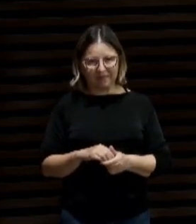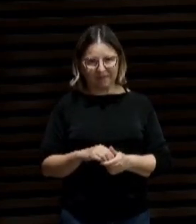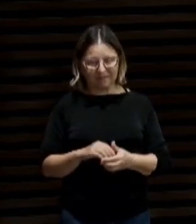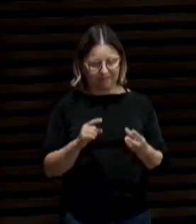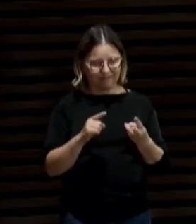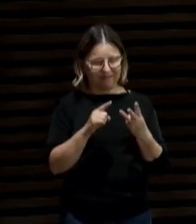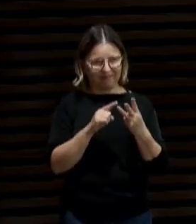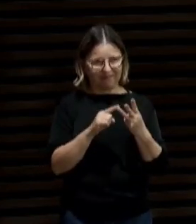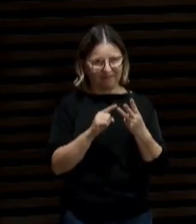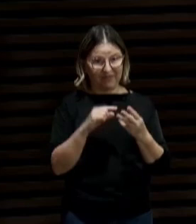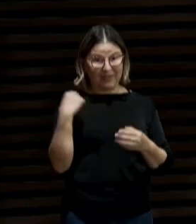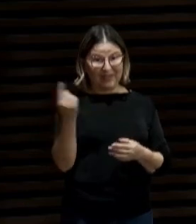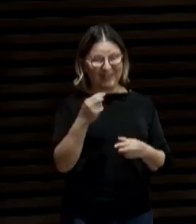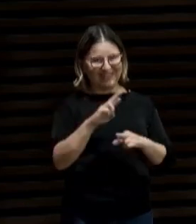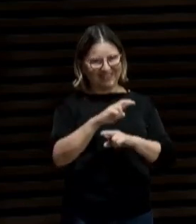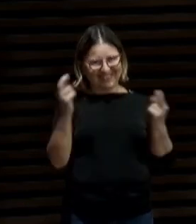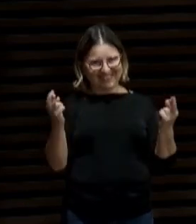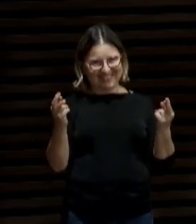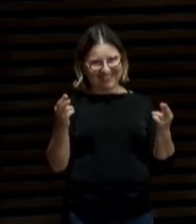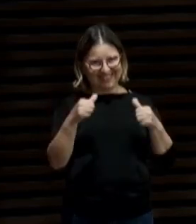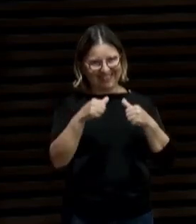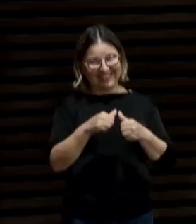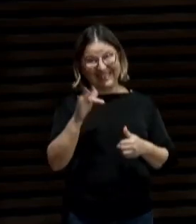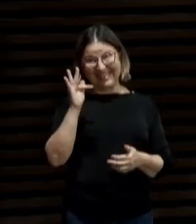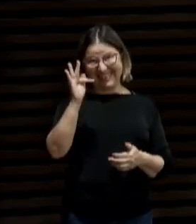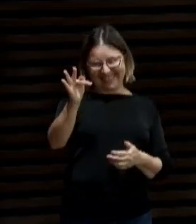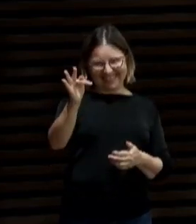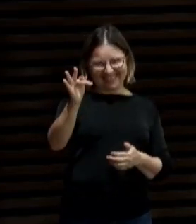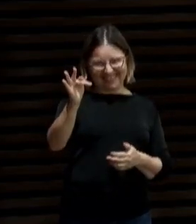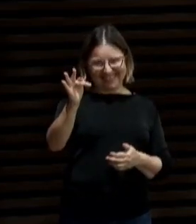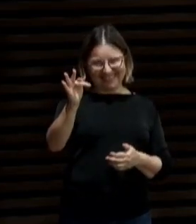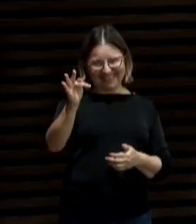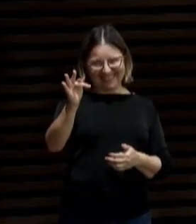Terceiro, a nossa esperança está no porvir.